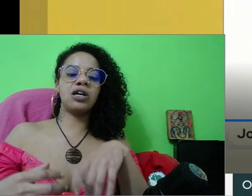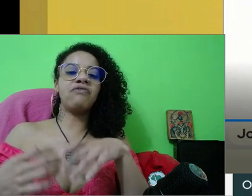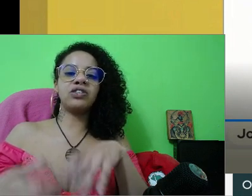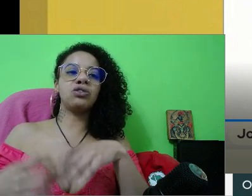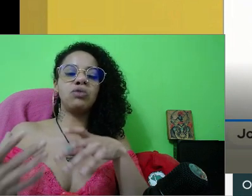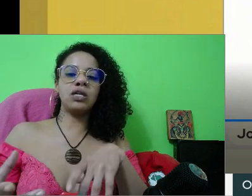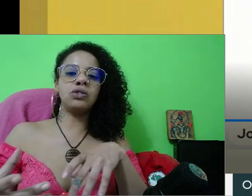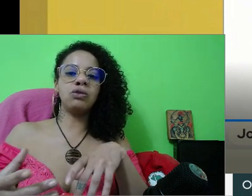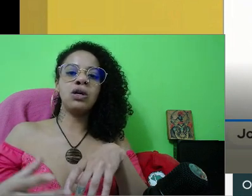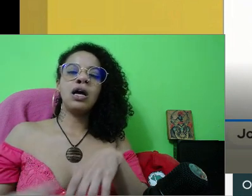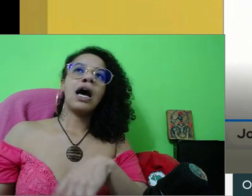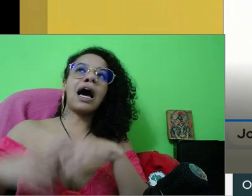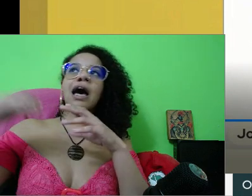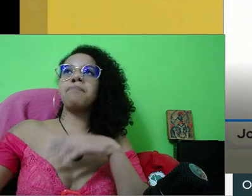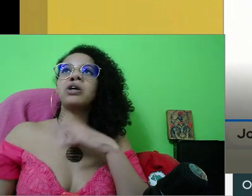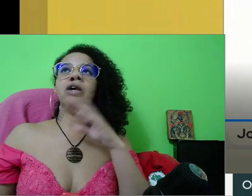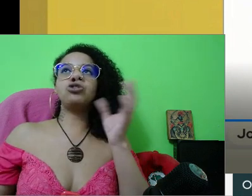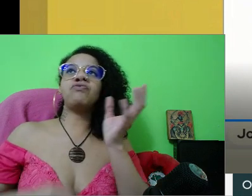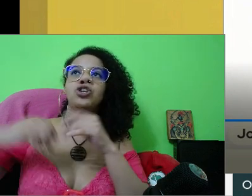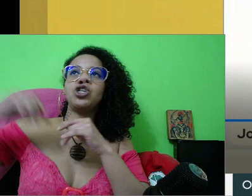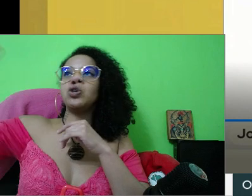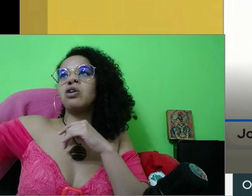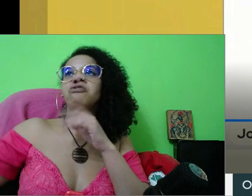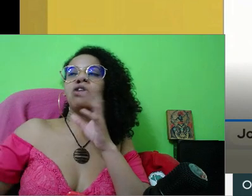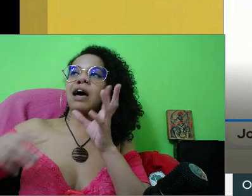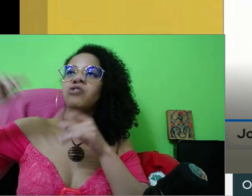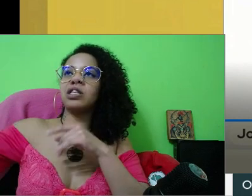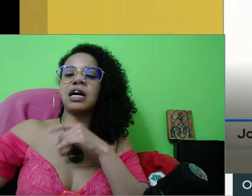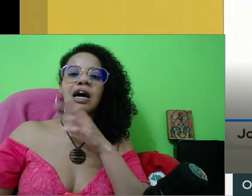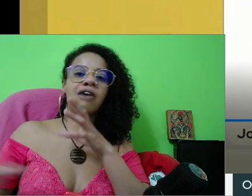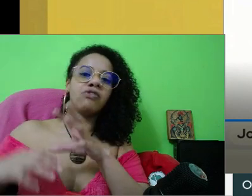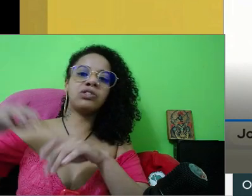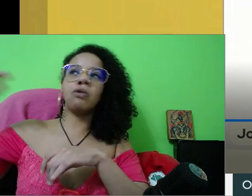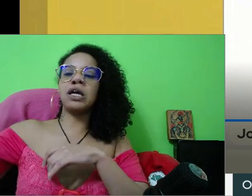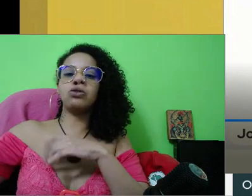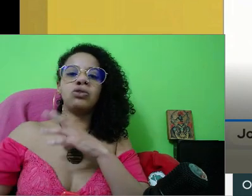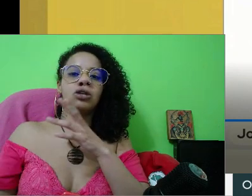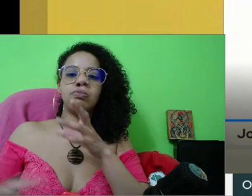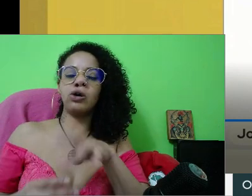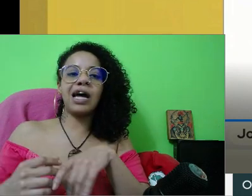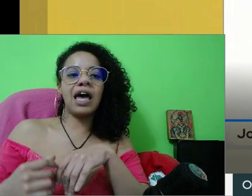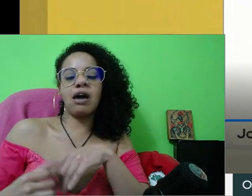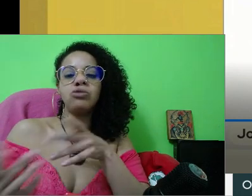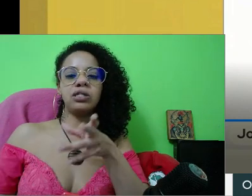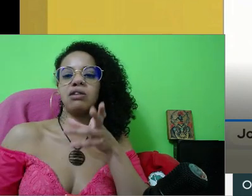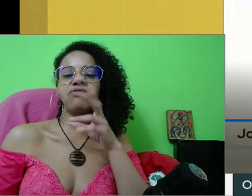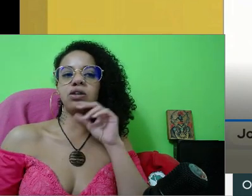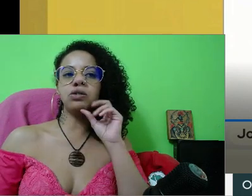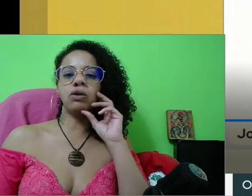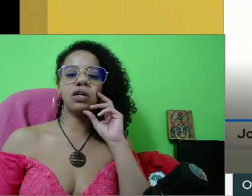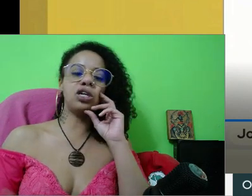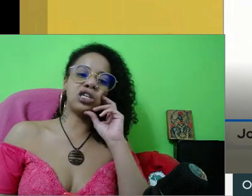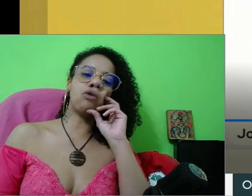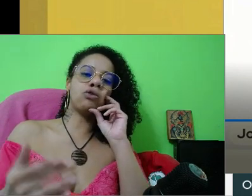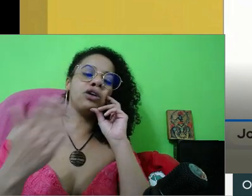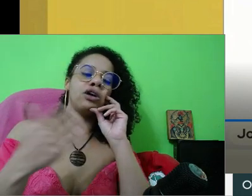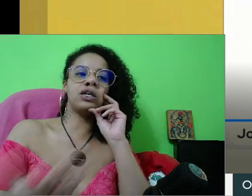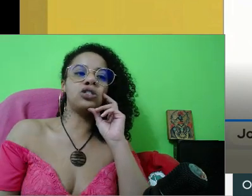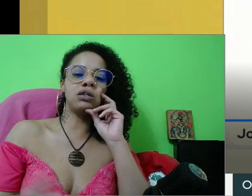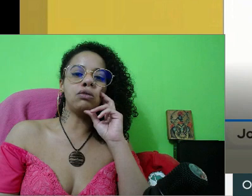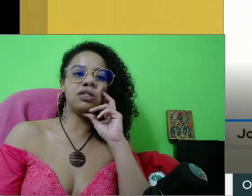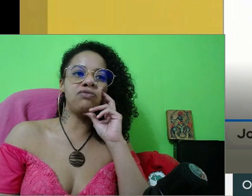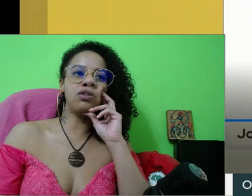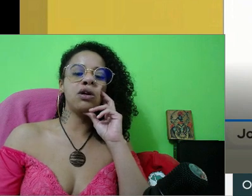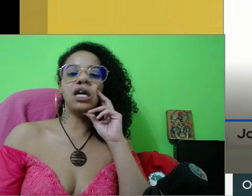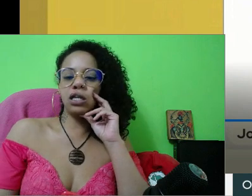acredito que a esquerda fazendo isso ah porque eu de virgem então eu vou lá vou atacar vou usar o método Nando Moura é um de serviço que já